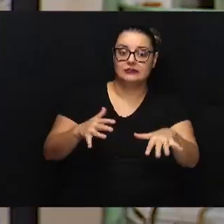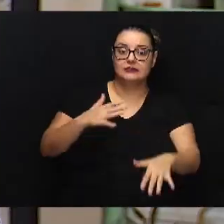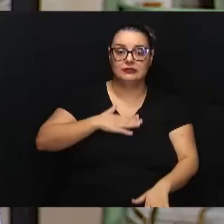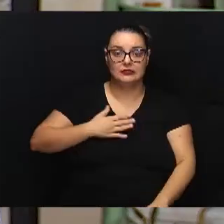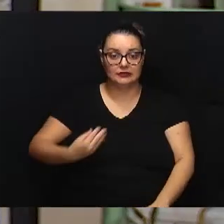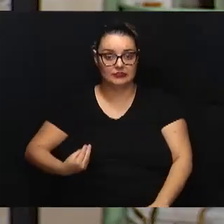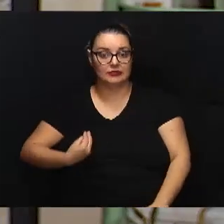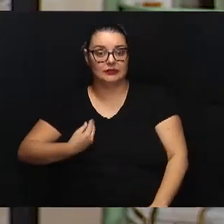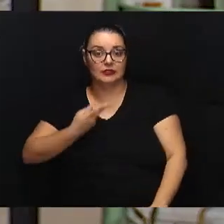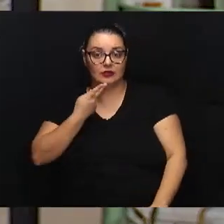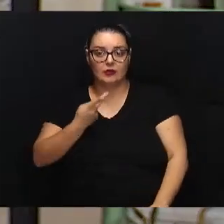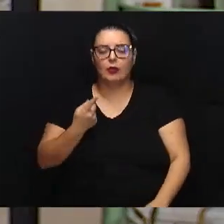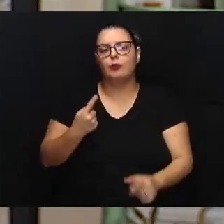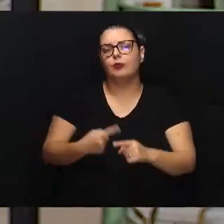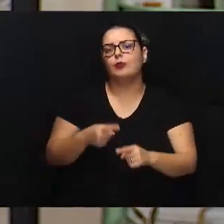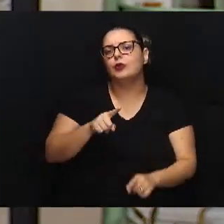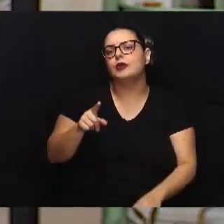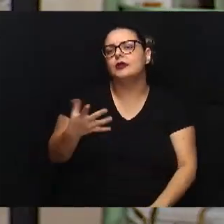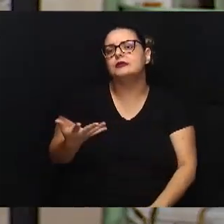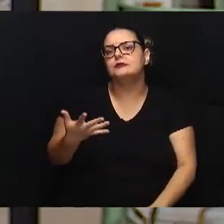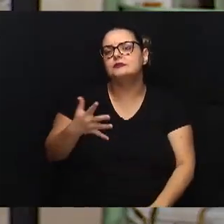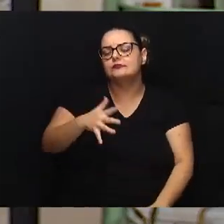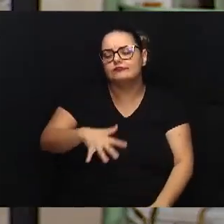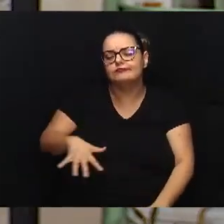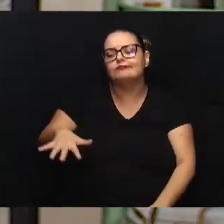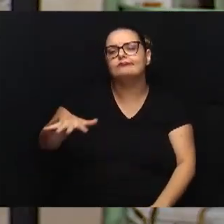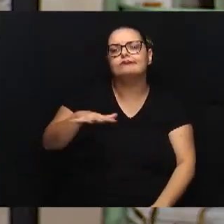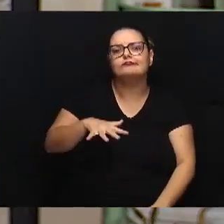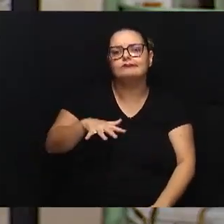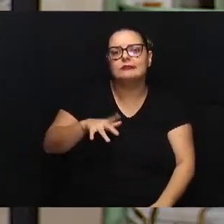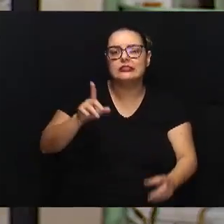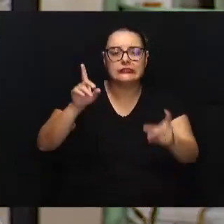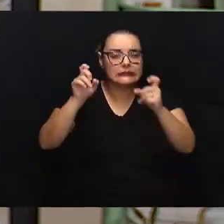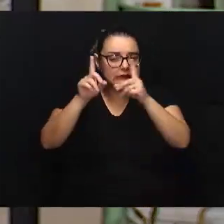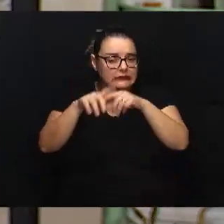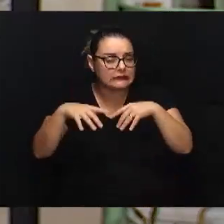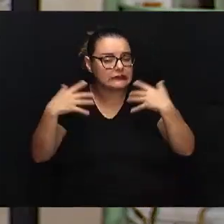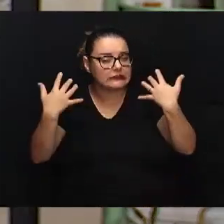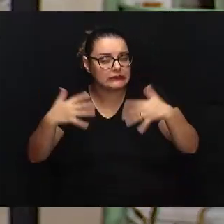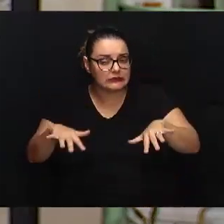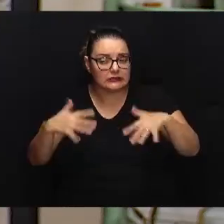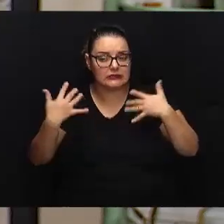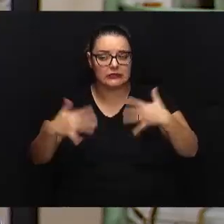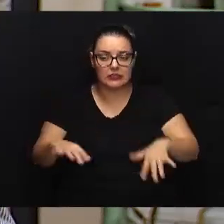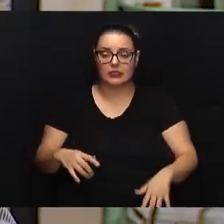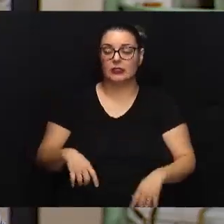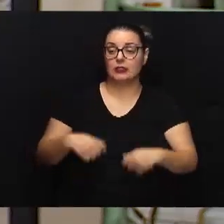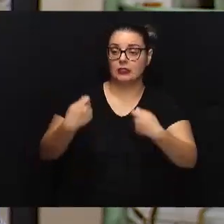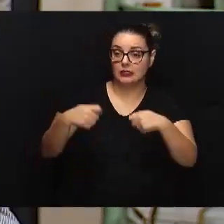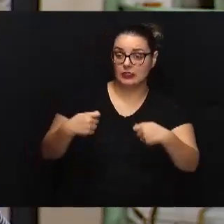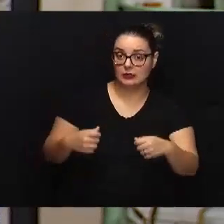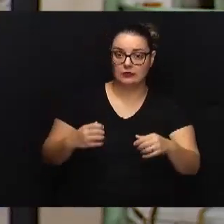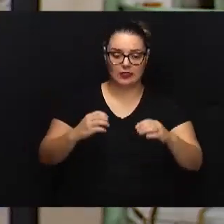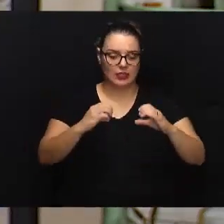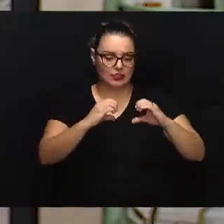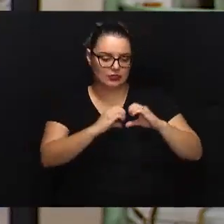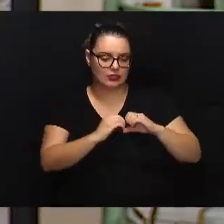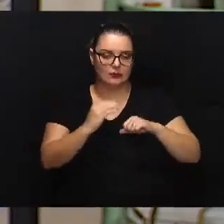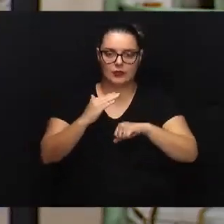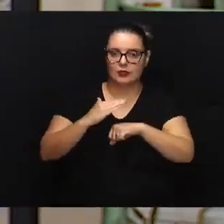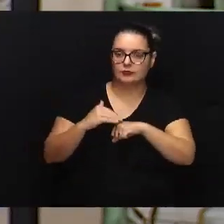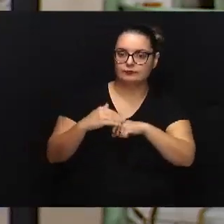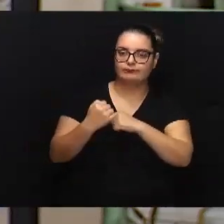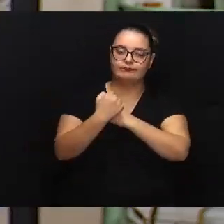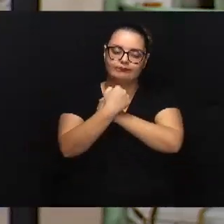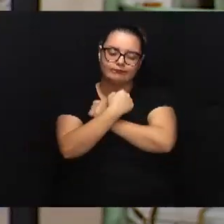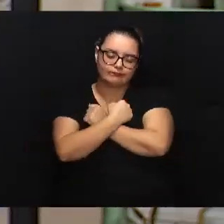por que não num mundo tão duro, né? Num mundo em que a gente precisa tanto de amor, de carinho, de abraço, por